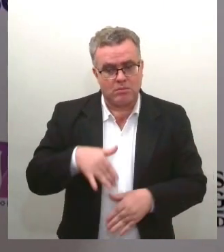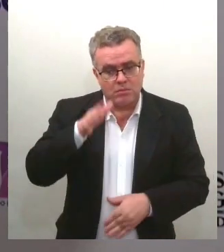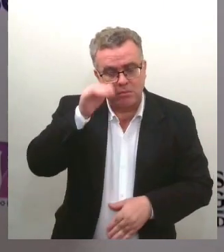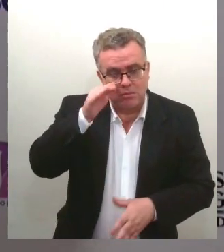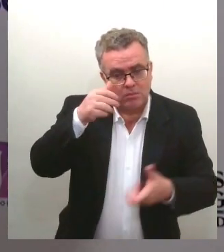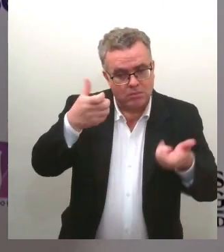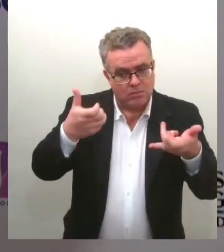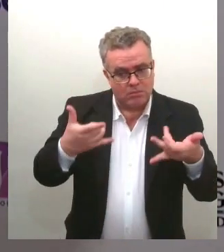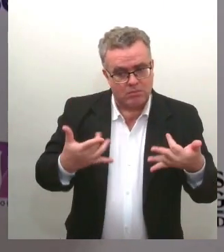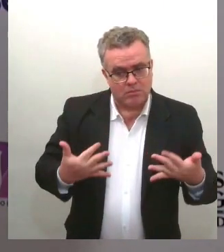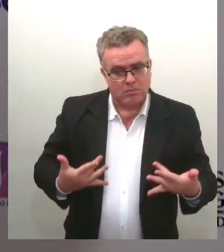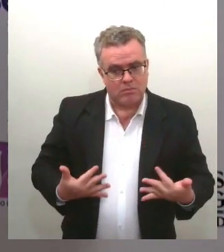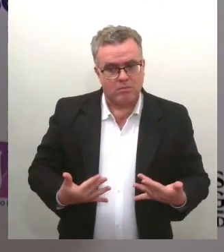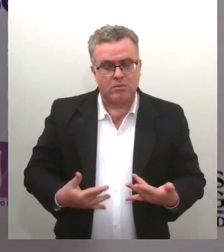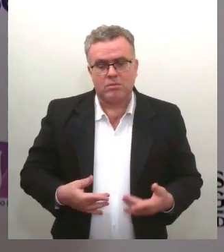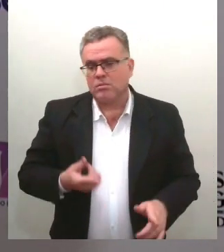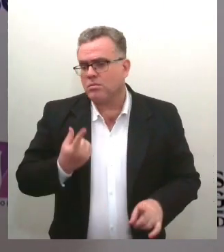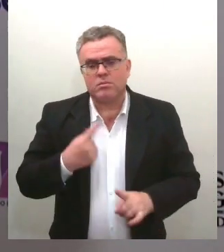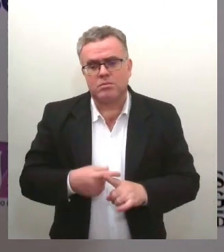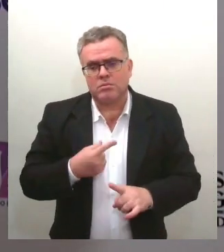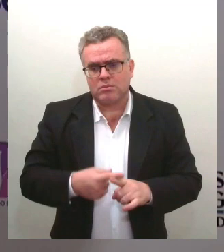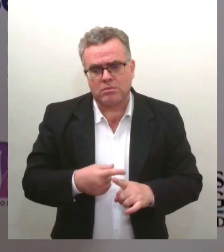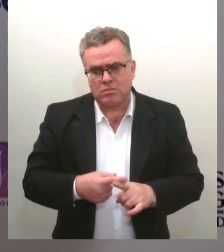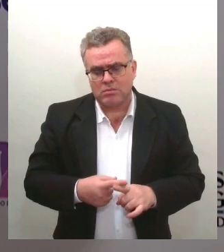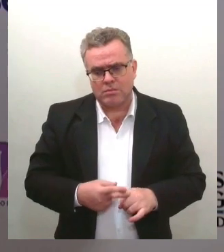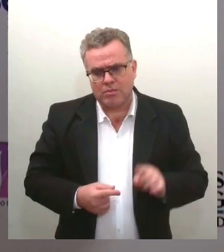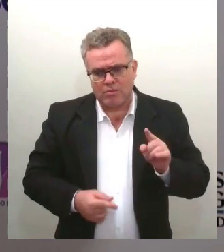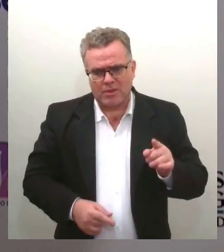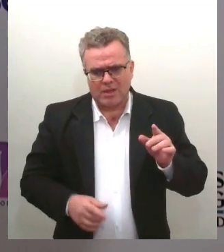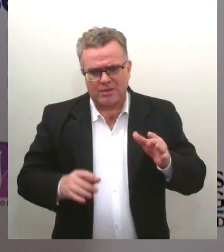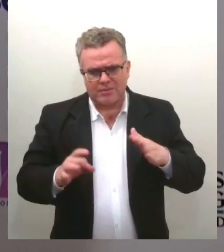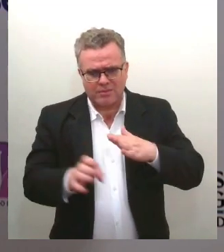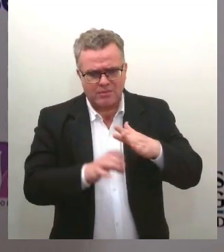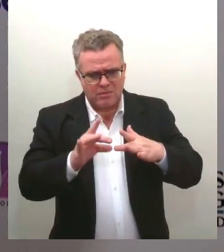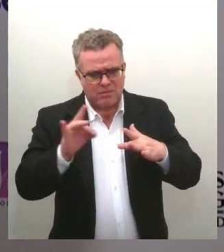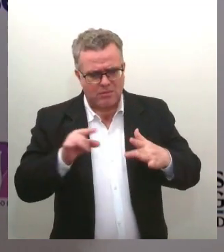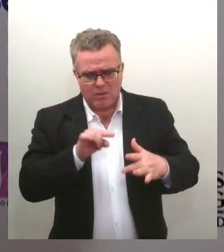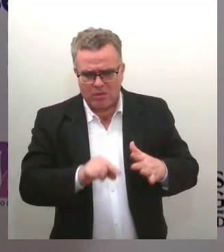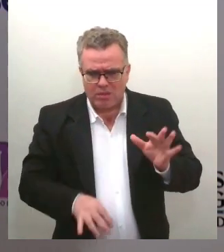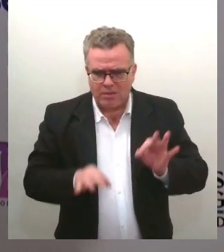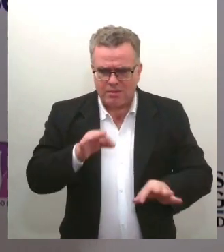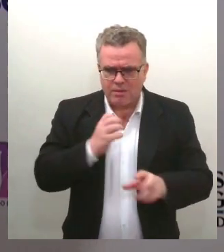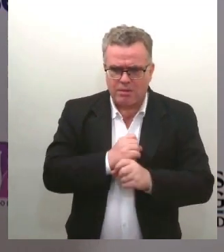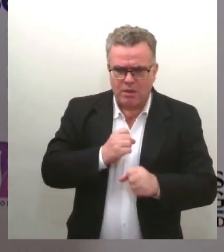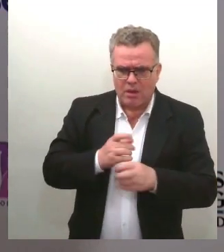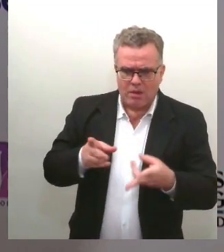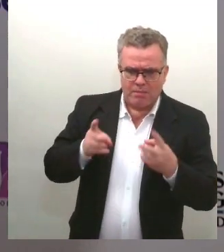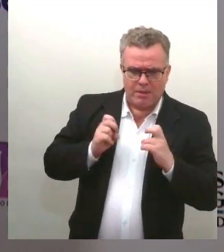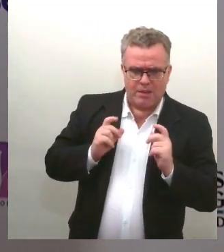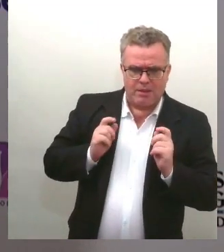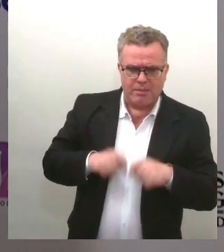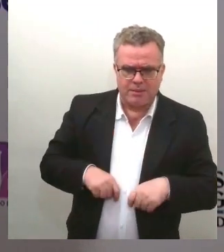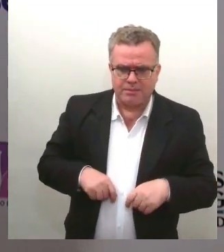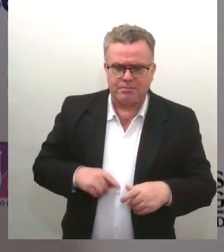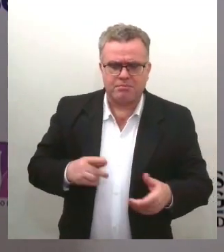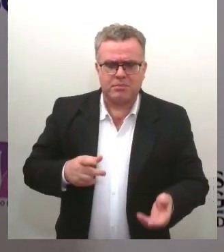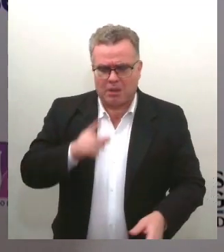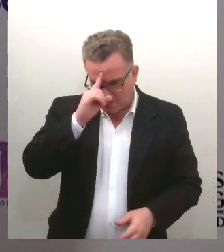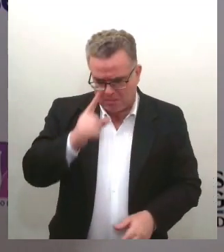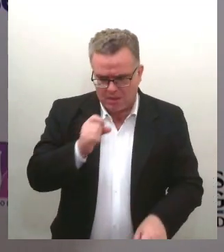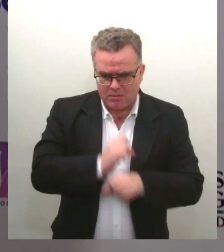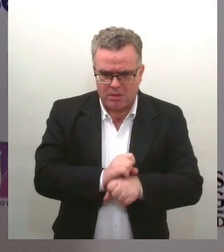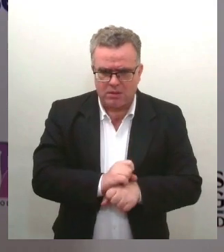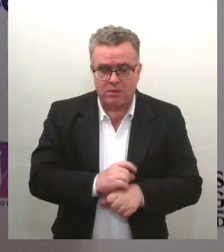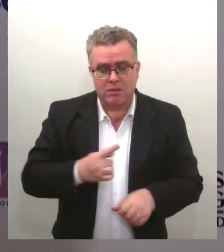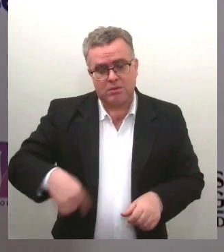né, dessa licitação, o que foi que o Tribunal de Contas enxergou, né, que, por exemplo, nós parlamentares ainda não vimos, e a gente vai em busca dessas